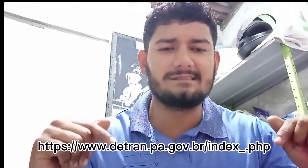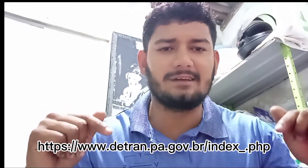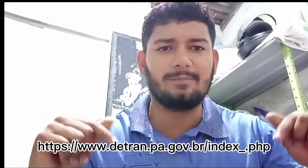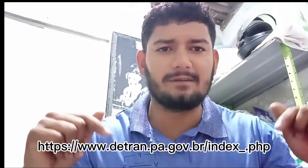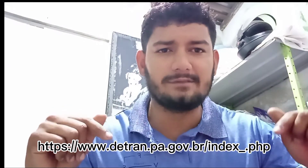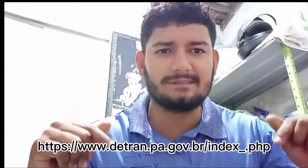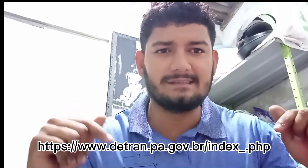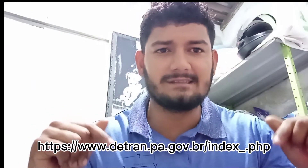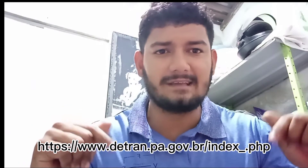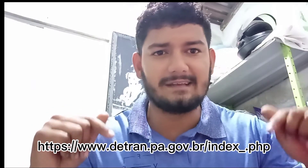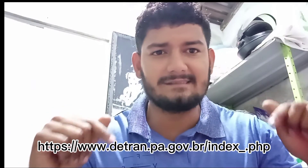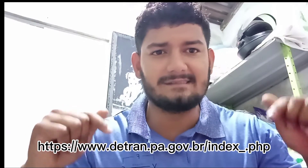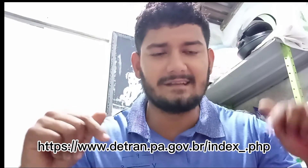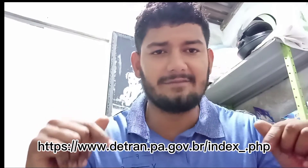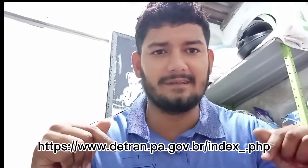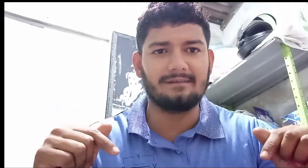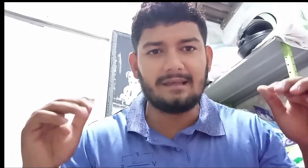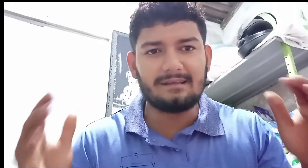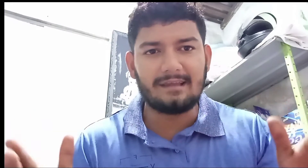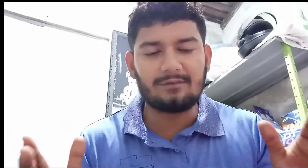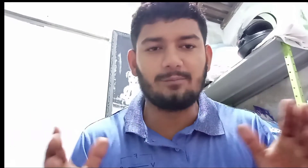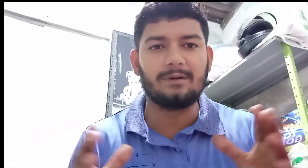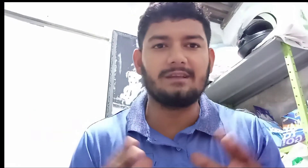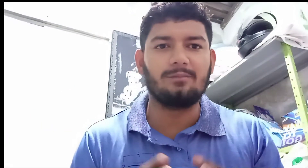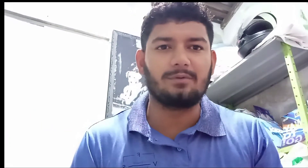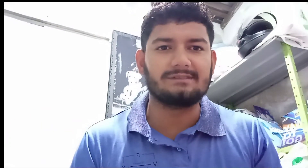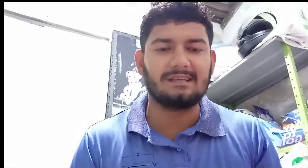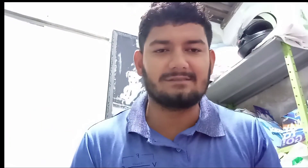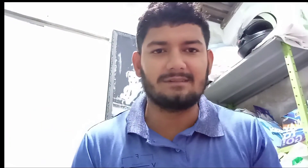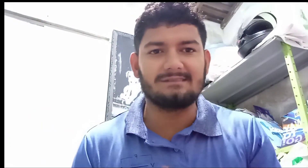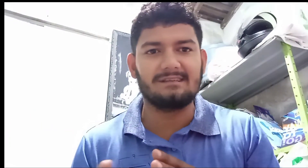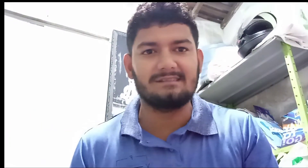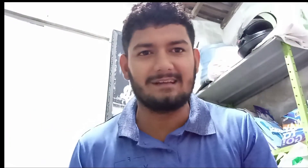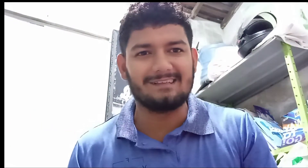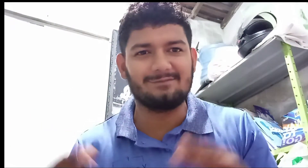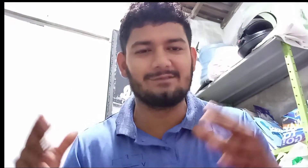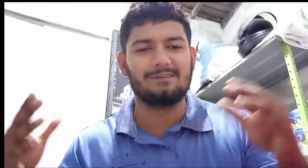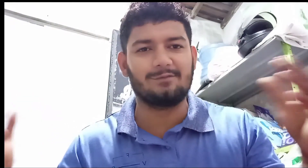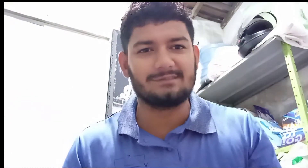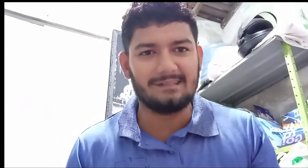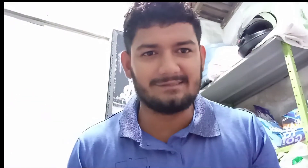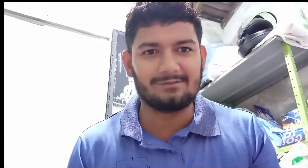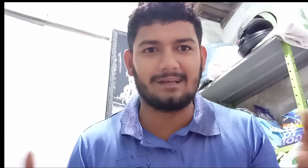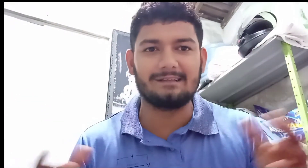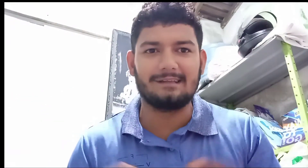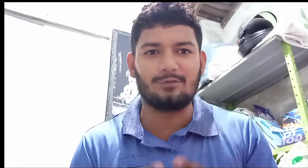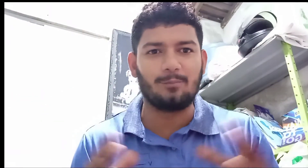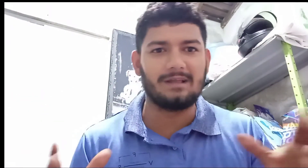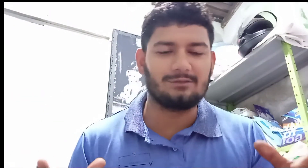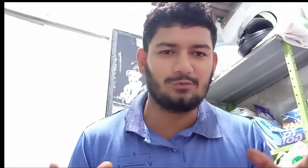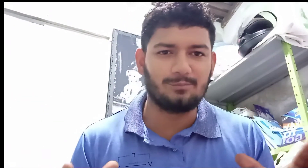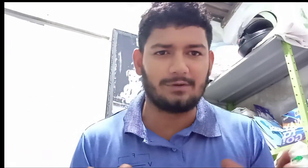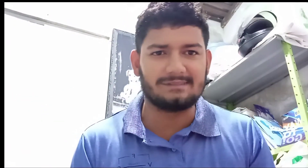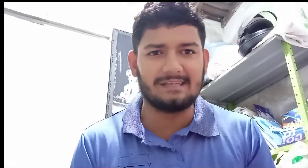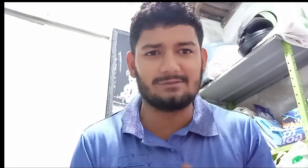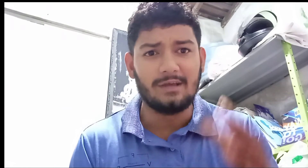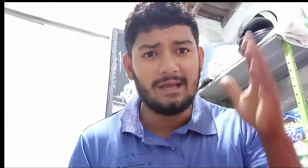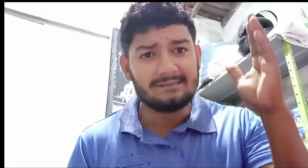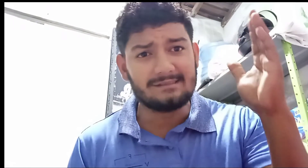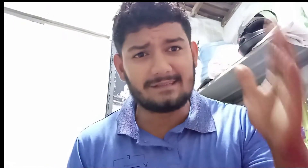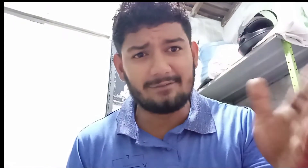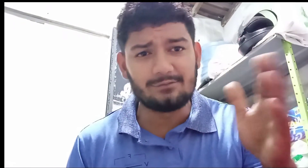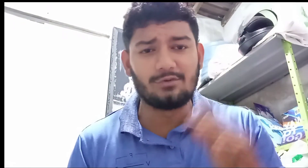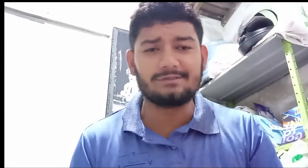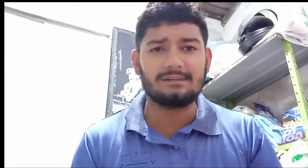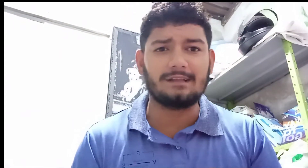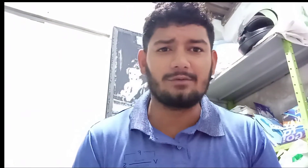na descrição para vocês que querem se inscrever. Quem quer acompanhar o processo da CNH, se você for selecionado e quer acompanhar todo o processo,